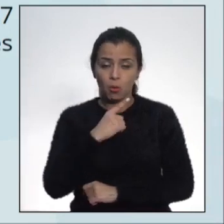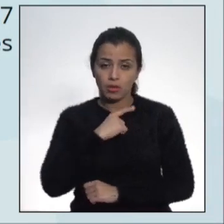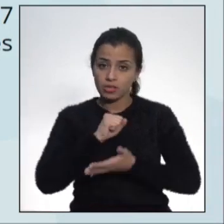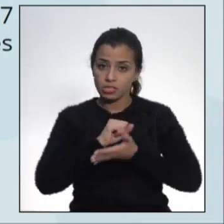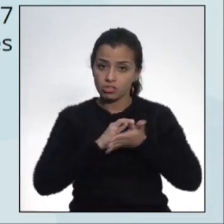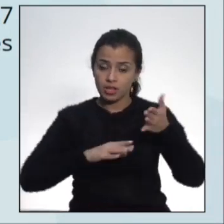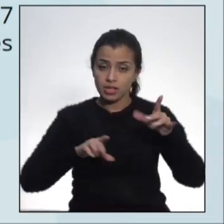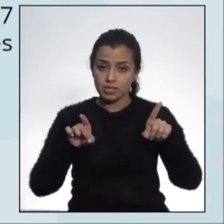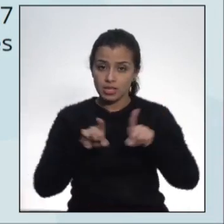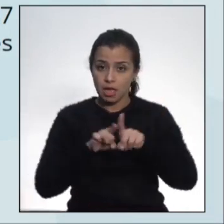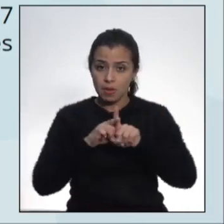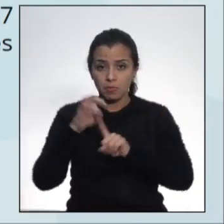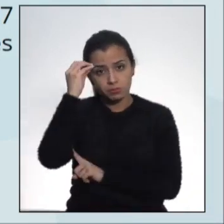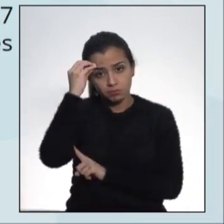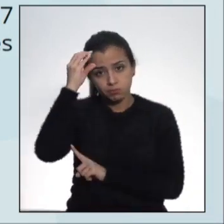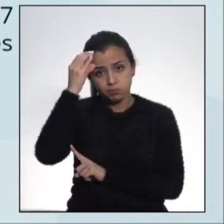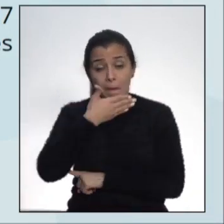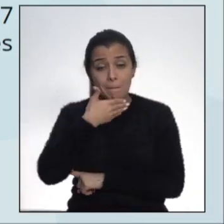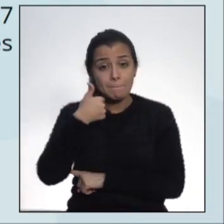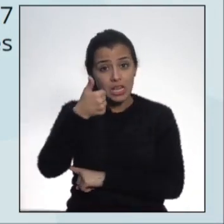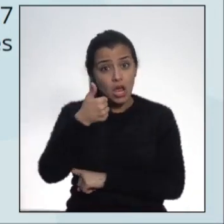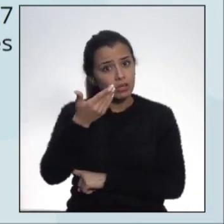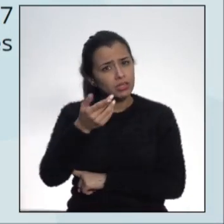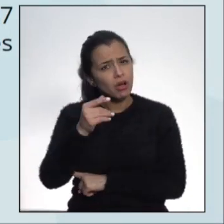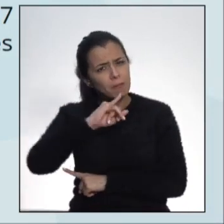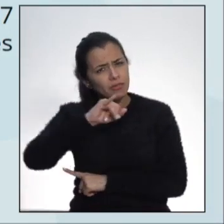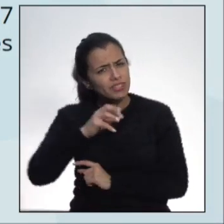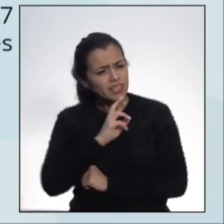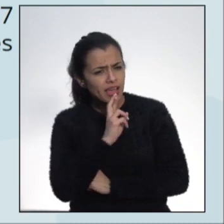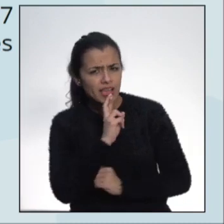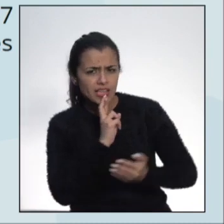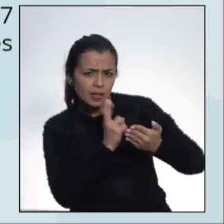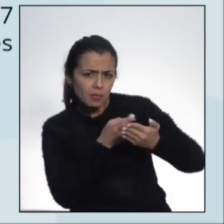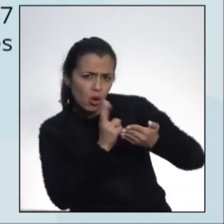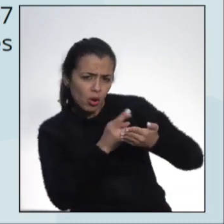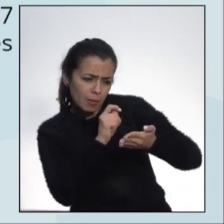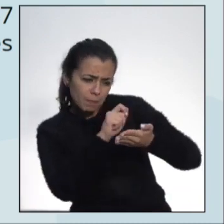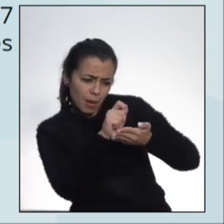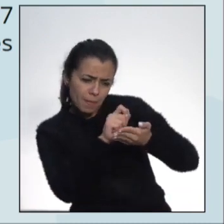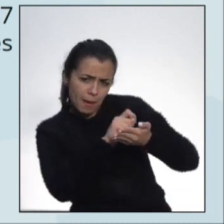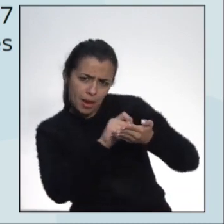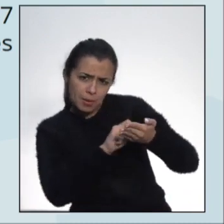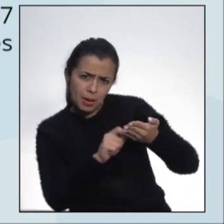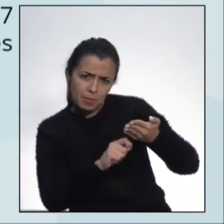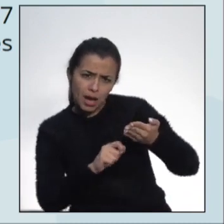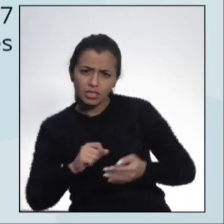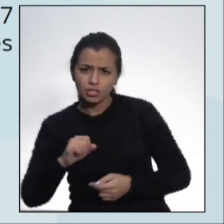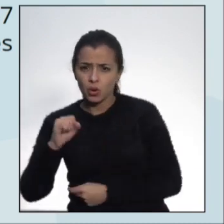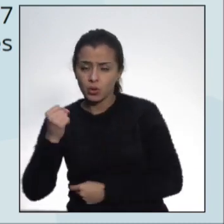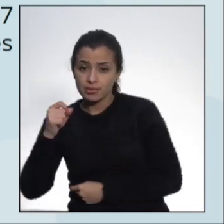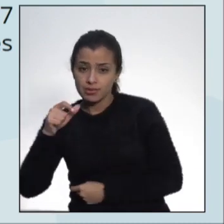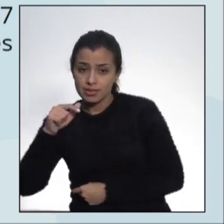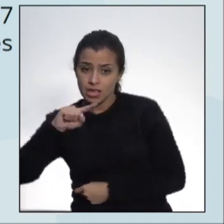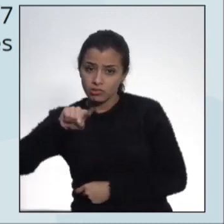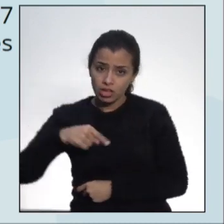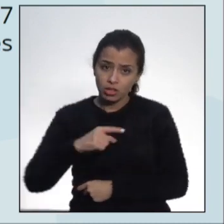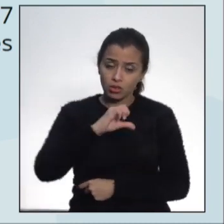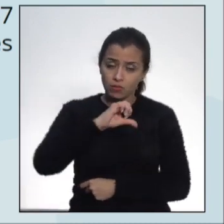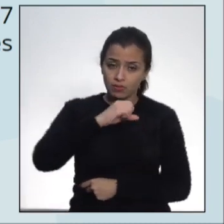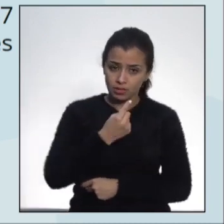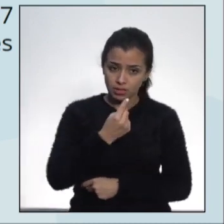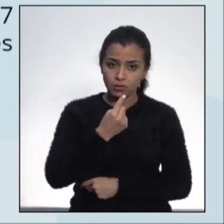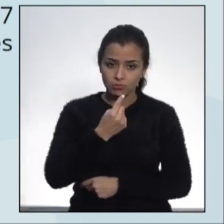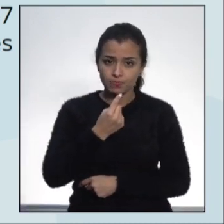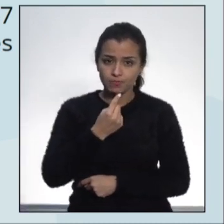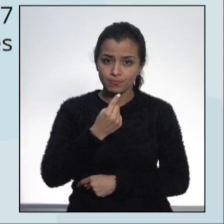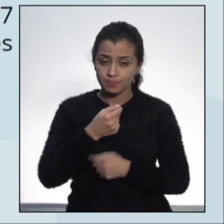para ampliar o seu conhecimento. Responda lá, né? Nas páginas 87 a 91 do caderno do aluno. Né?